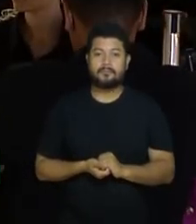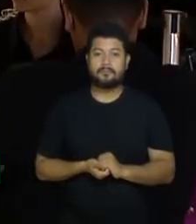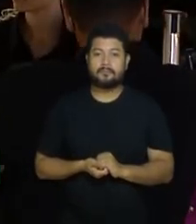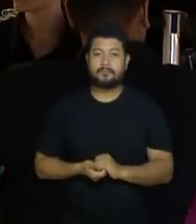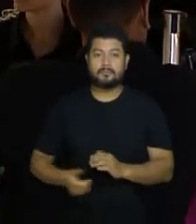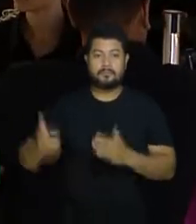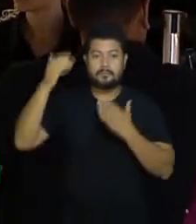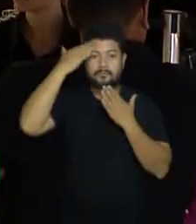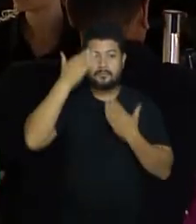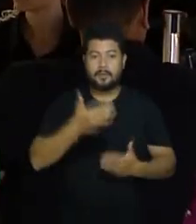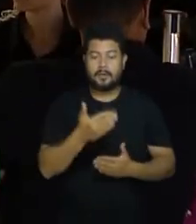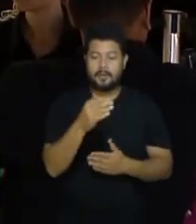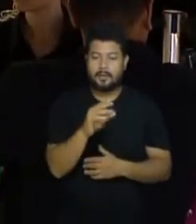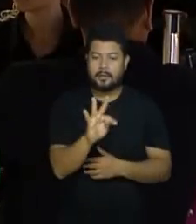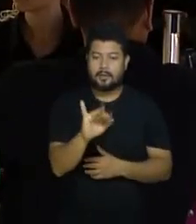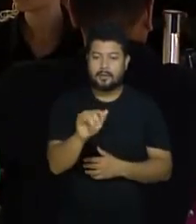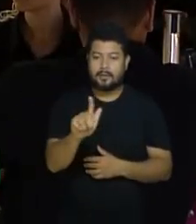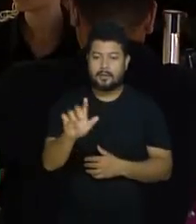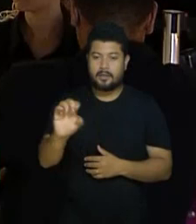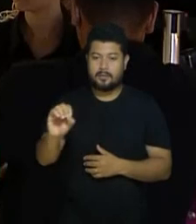Obrigado, Thiago.